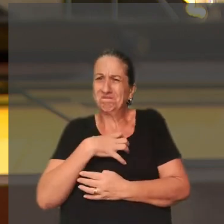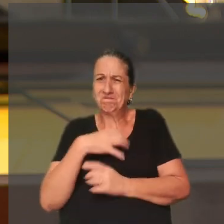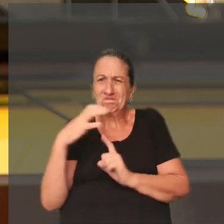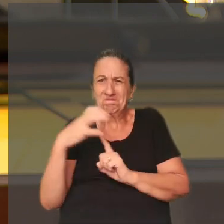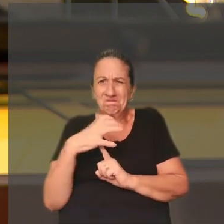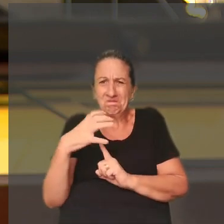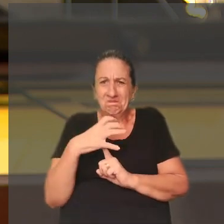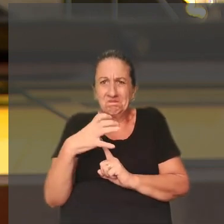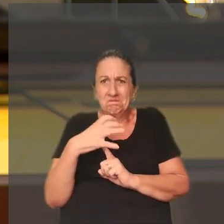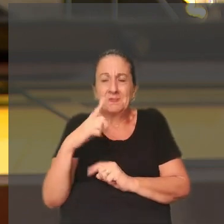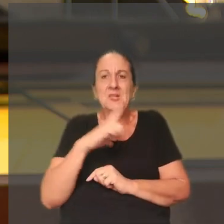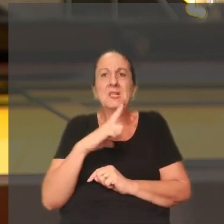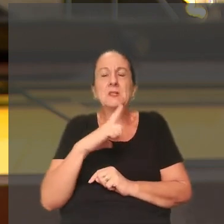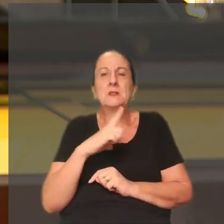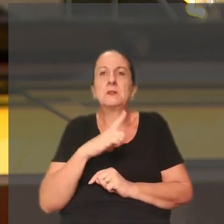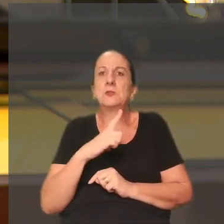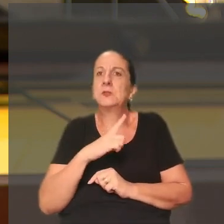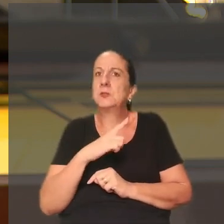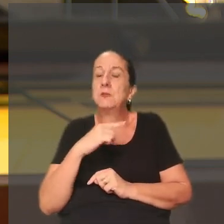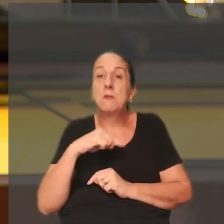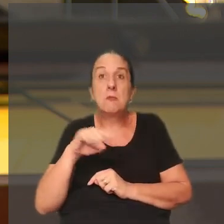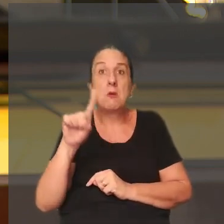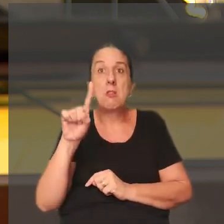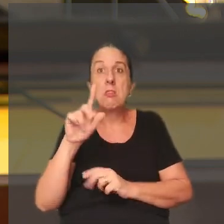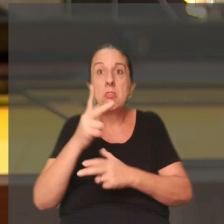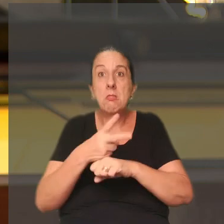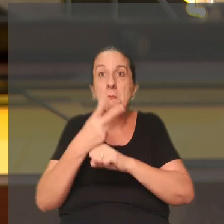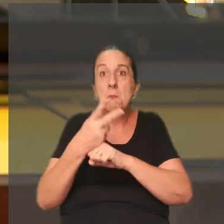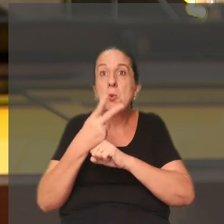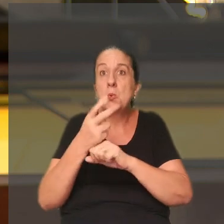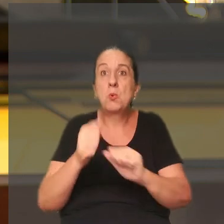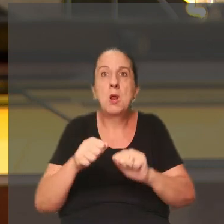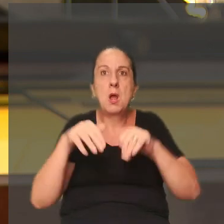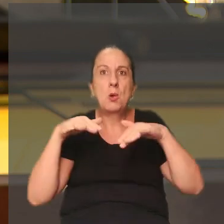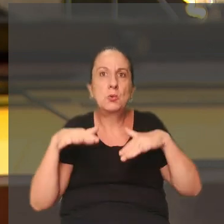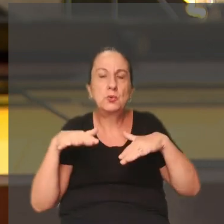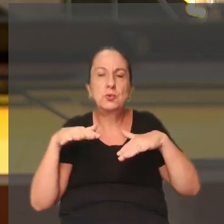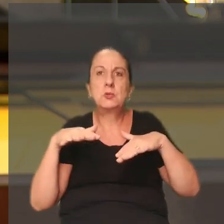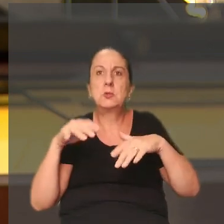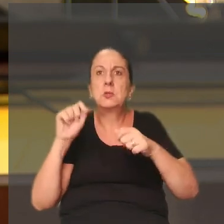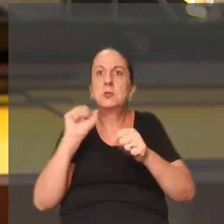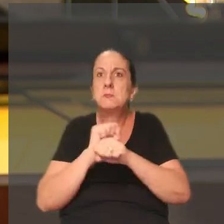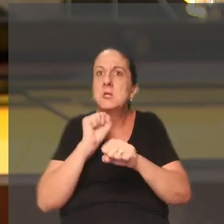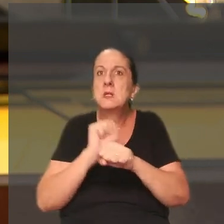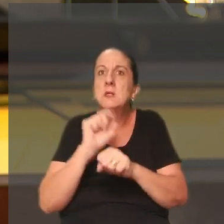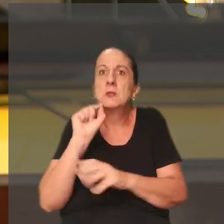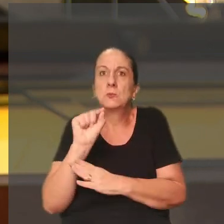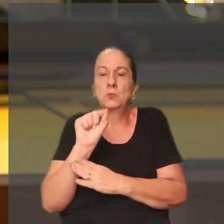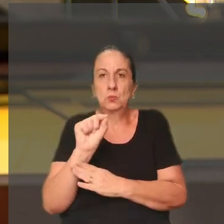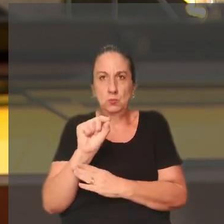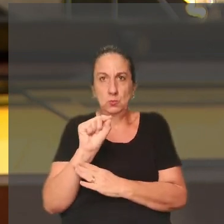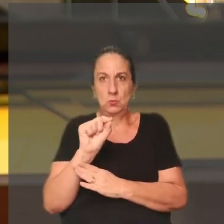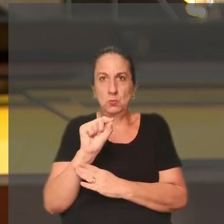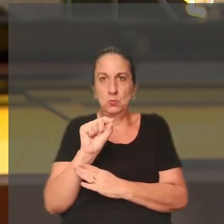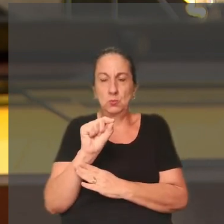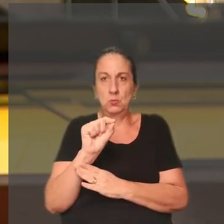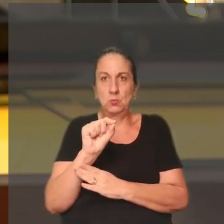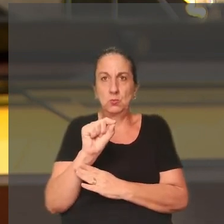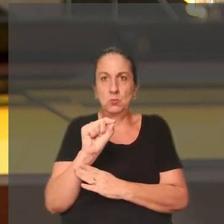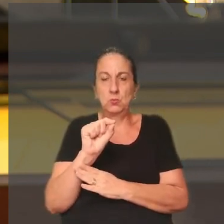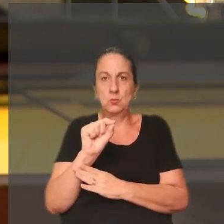pareceu agressiva, e eu tive que correr lá, procurar, pedir audiência, tive que ir lá esperando